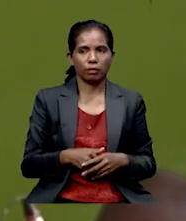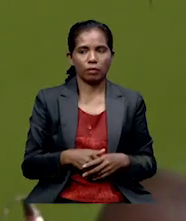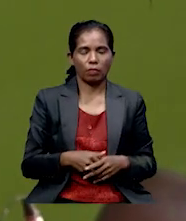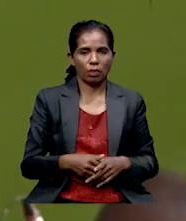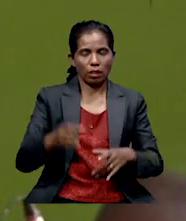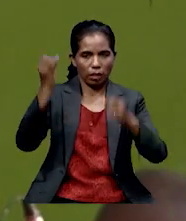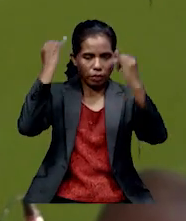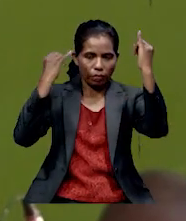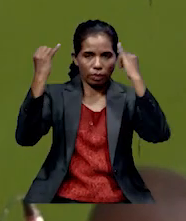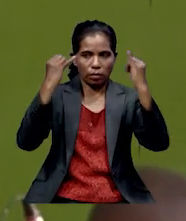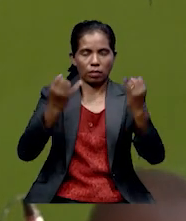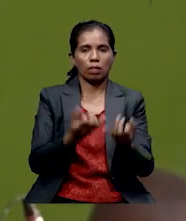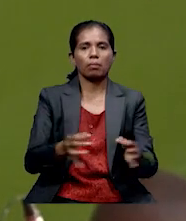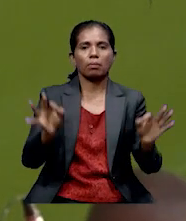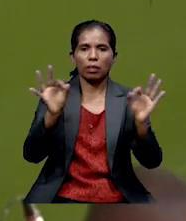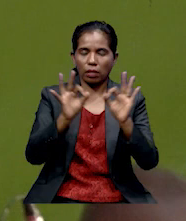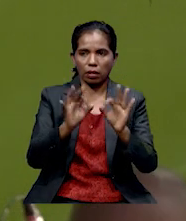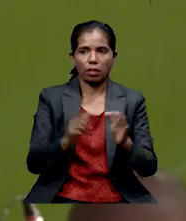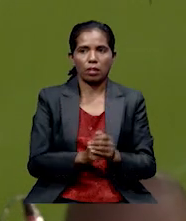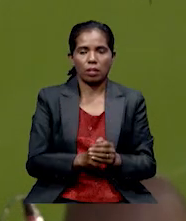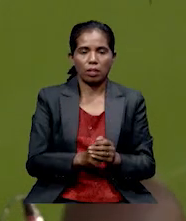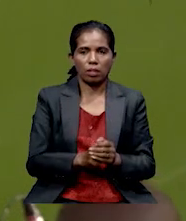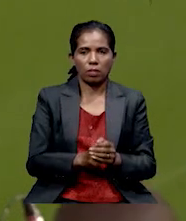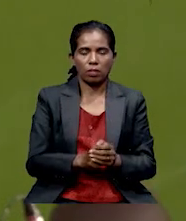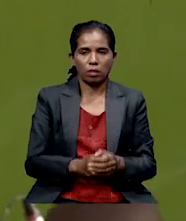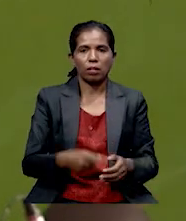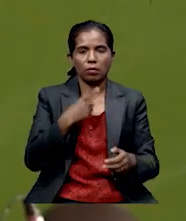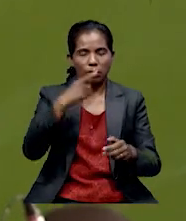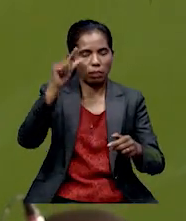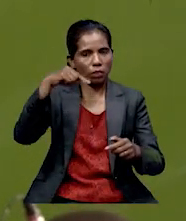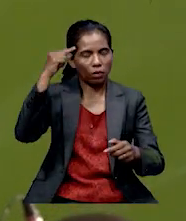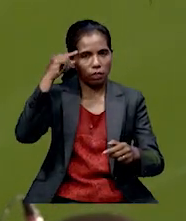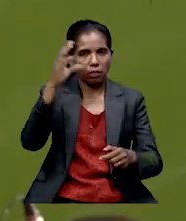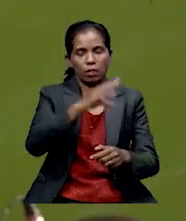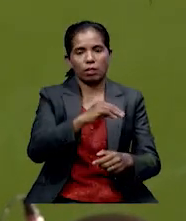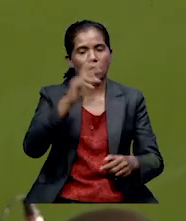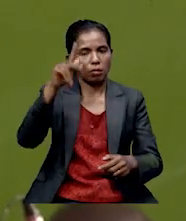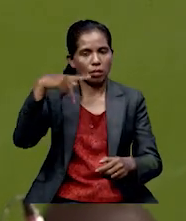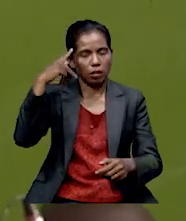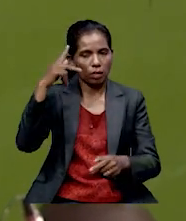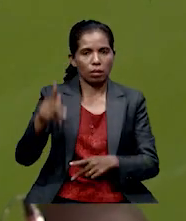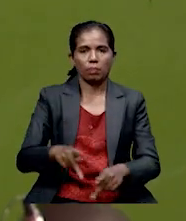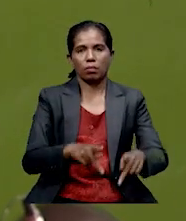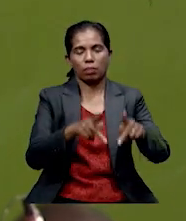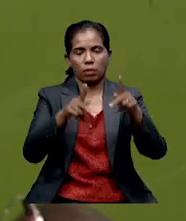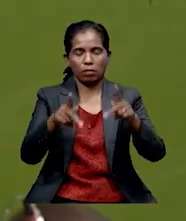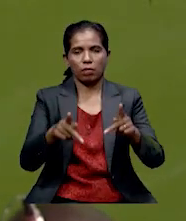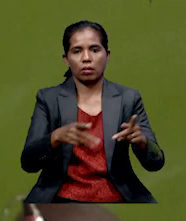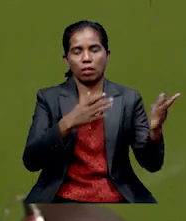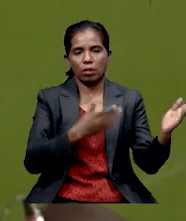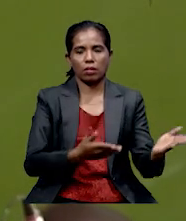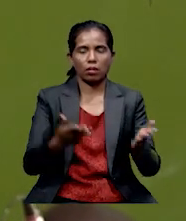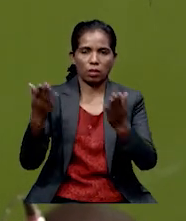Informação hira que é importante, a tu permite governo, traça políticas públicas, nebe orienta,